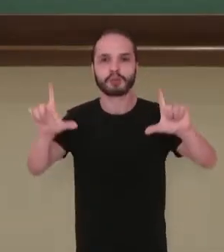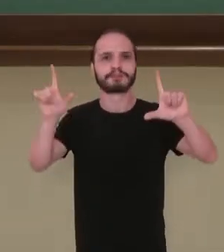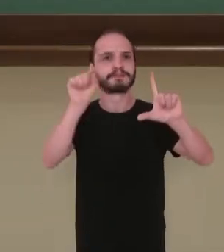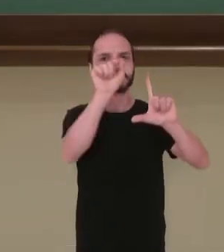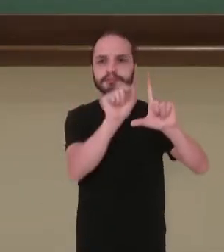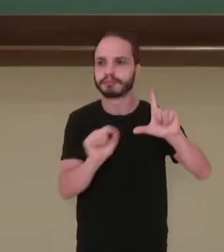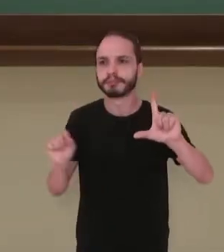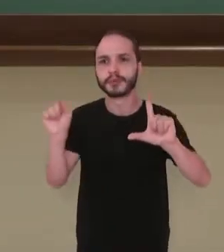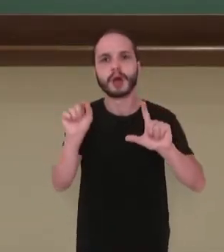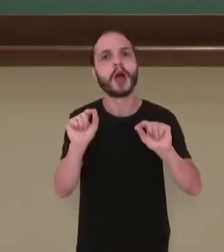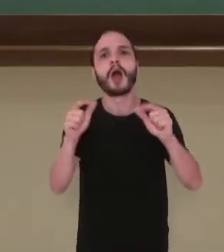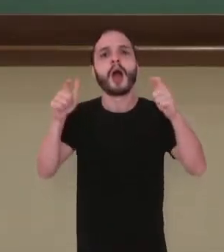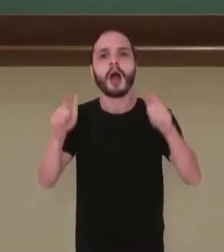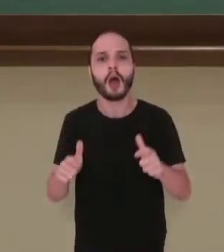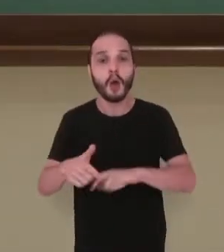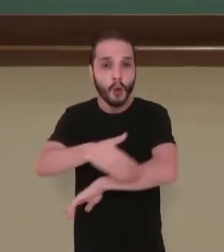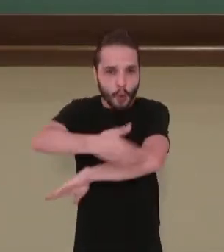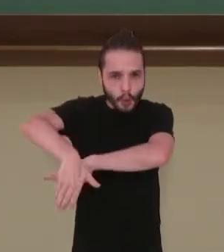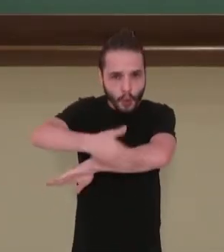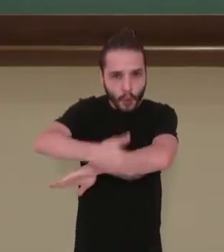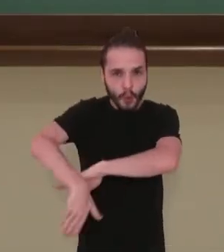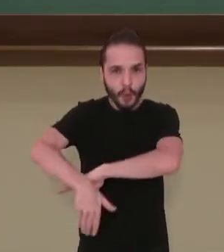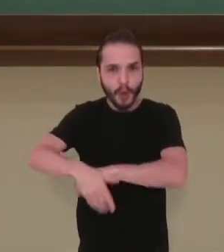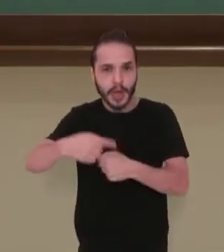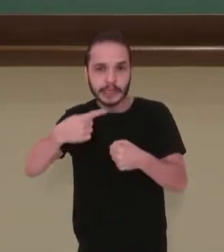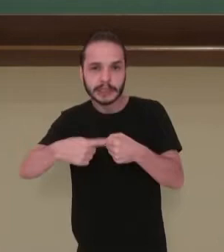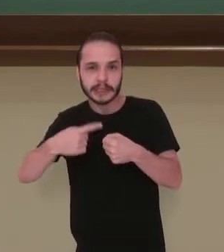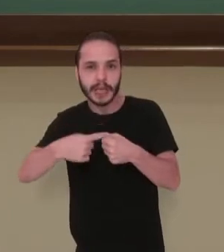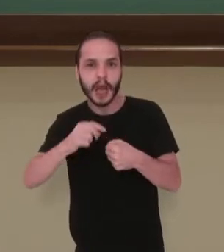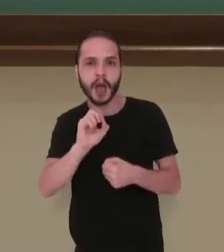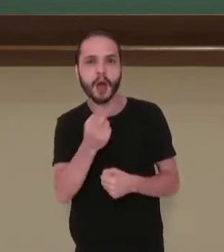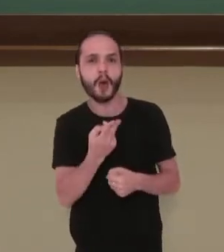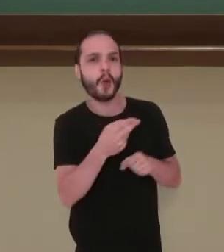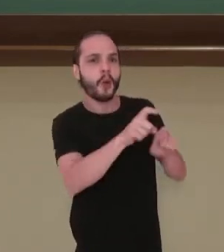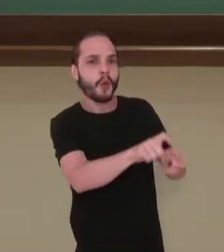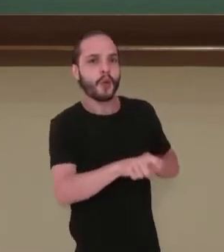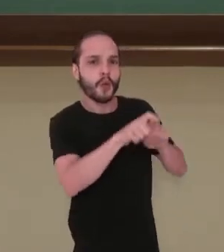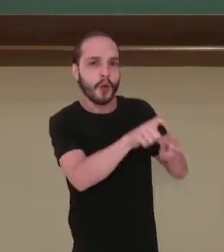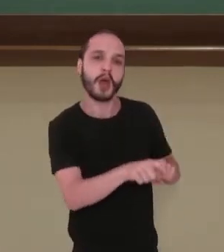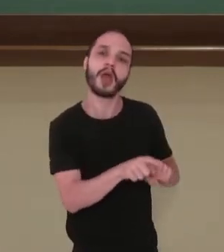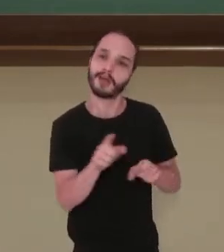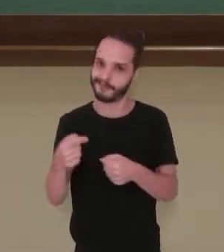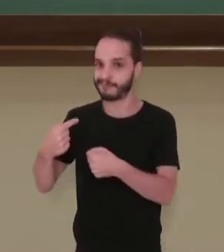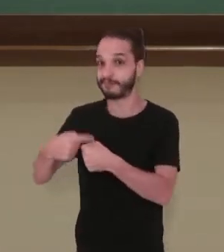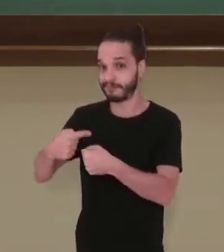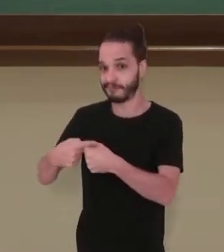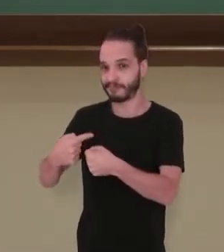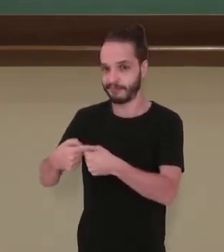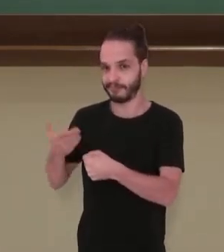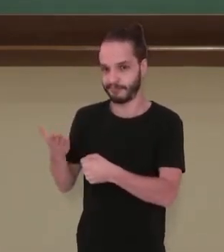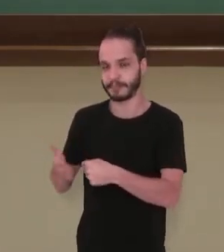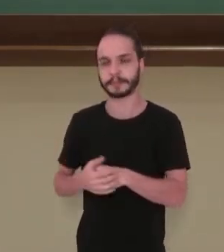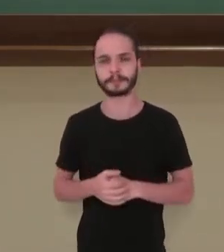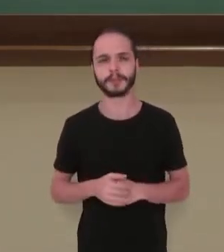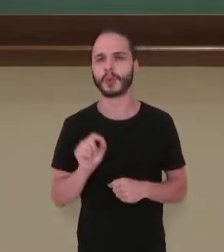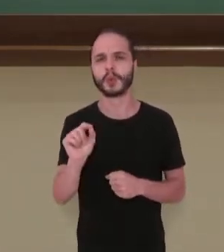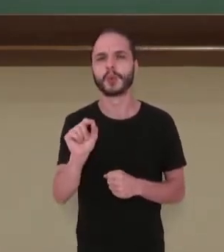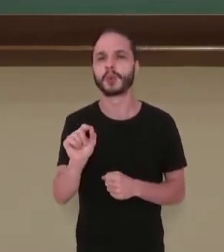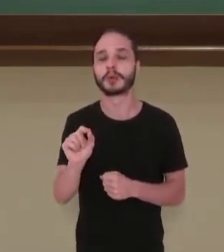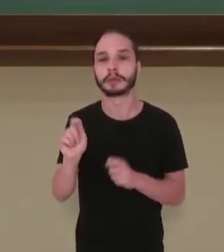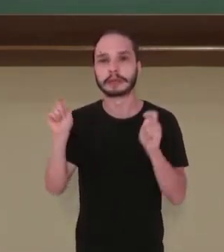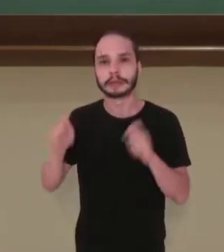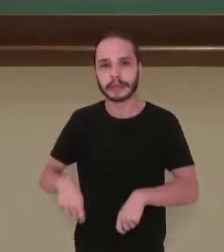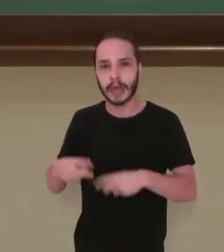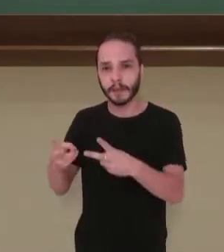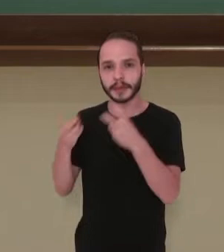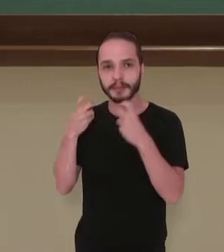Na rua? É uma cidade ou é o campo? Cidade. Que elementos nos dizem isso? Eu já vejo ao